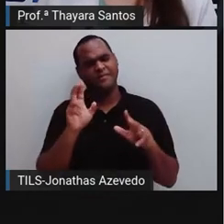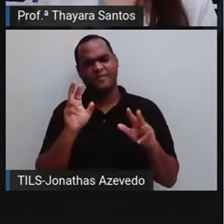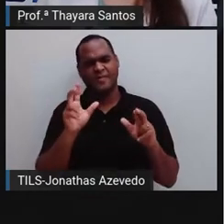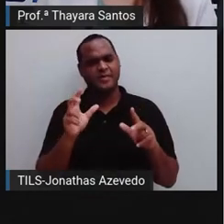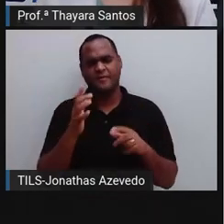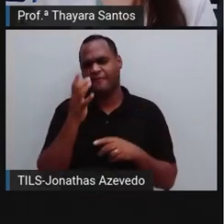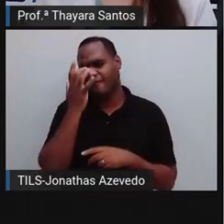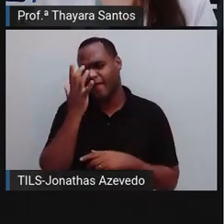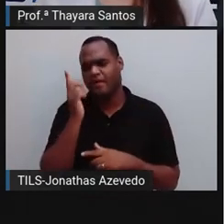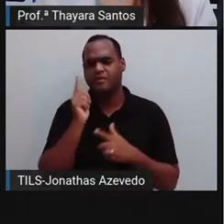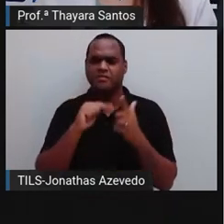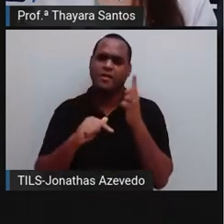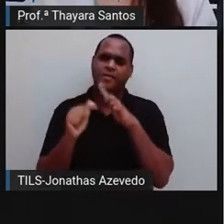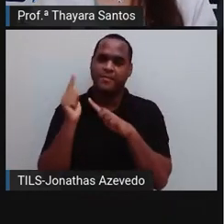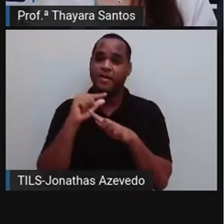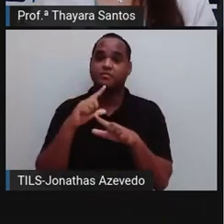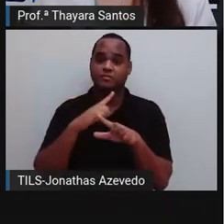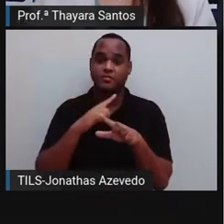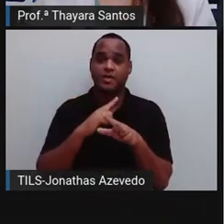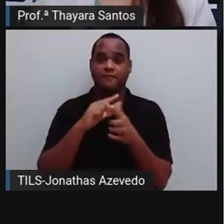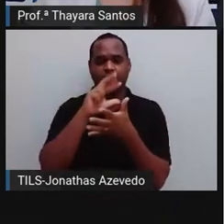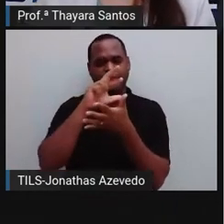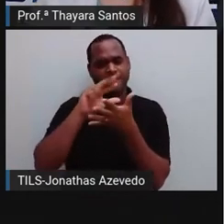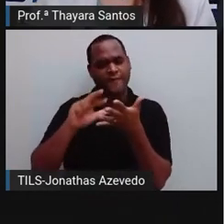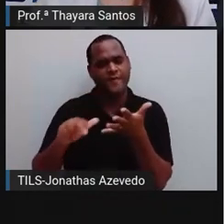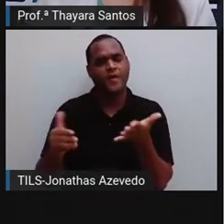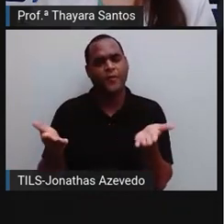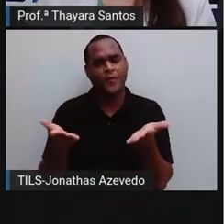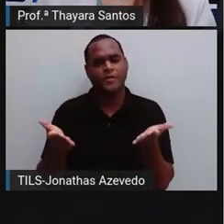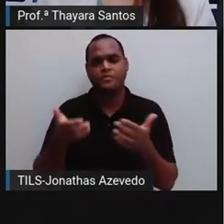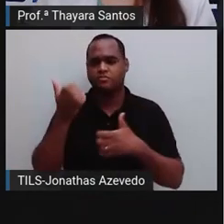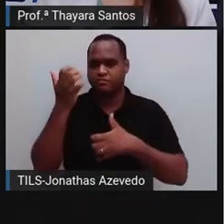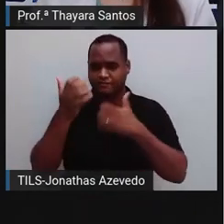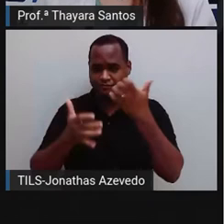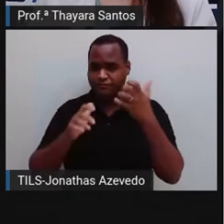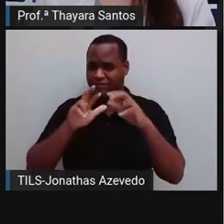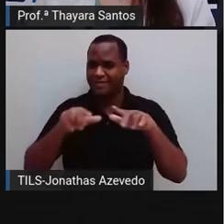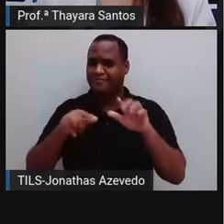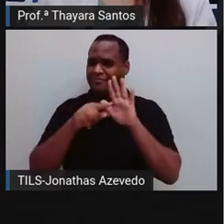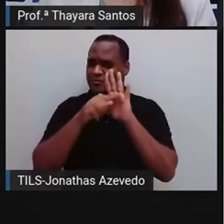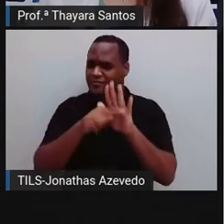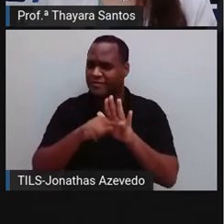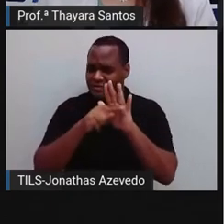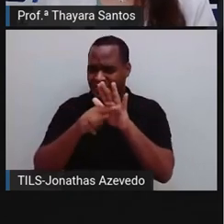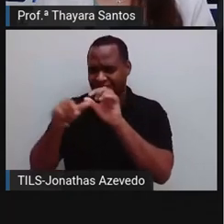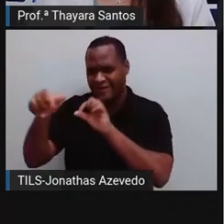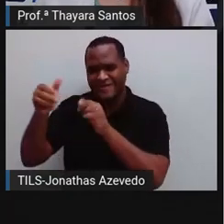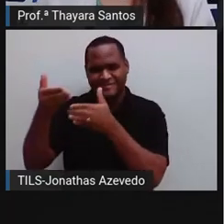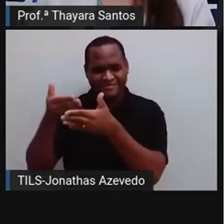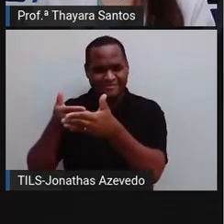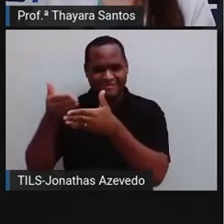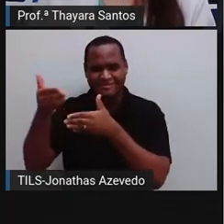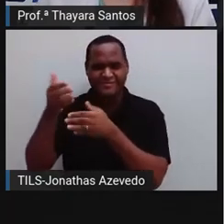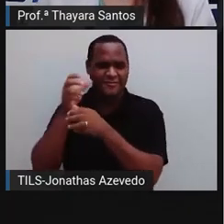é complicado. A gente tem várias plataformas hoje que fazem esse trabalho pela gente, para a gente não precisar ficar fazendo essas contas. Se